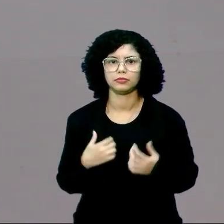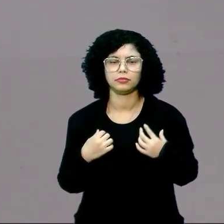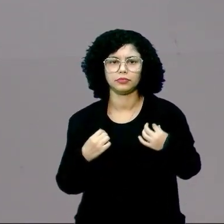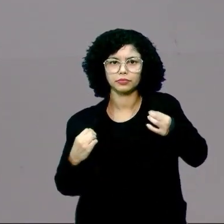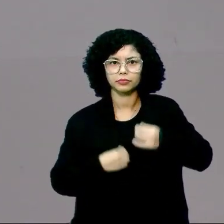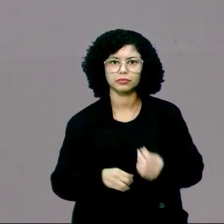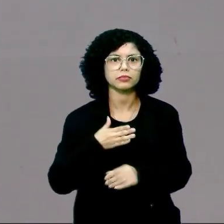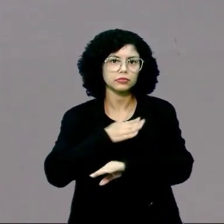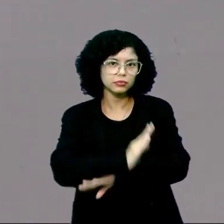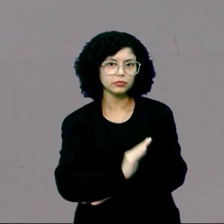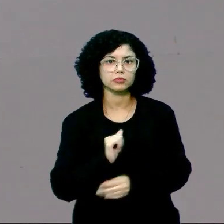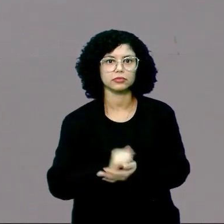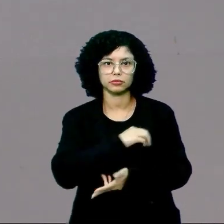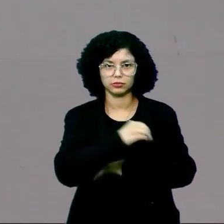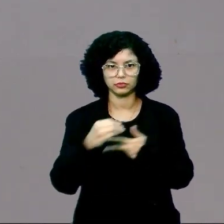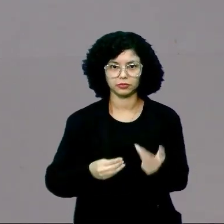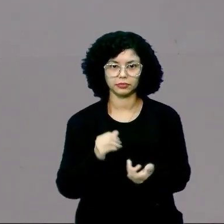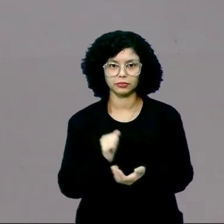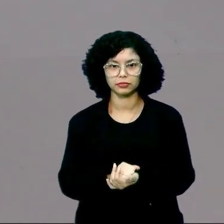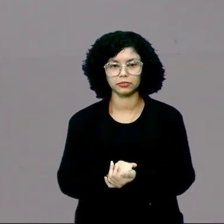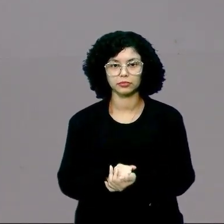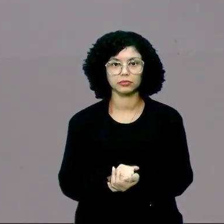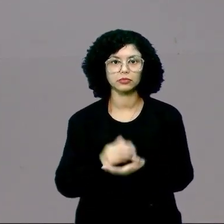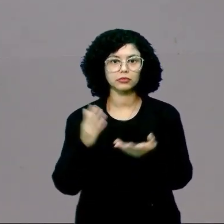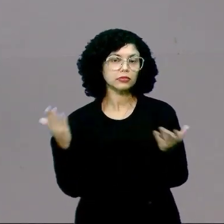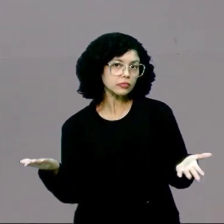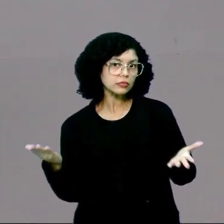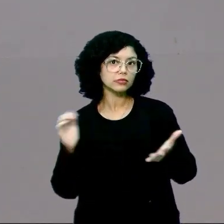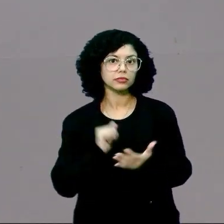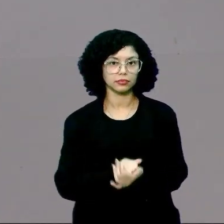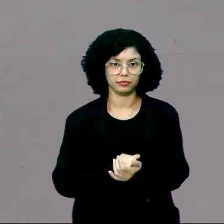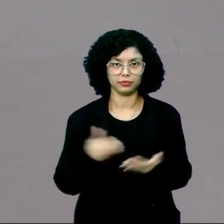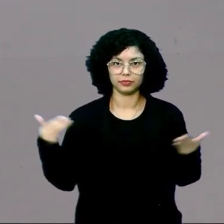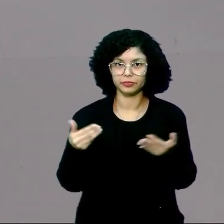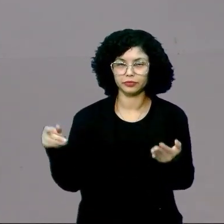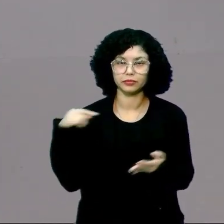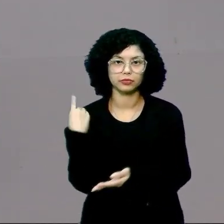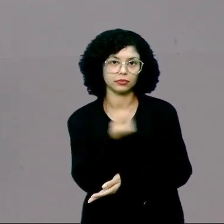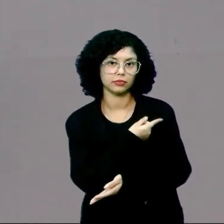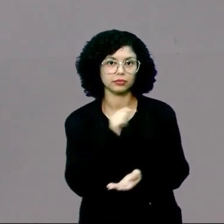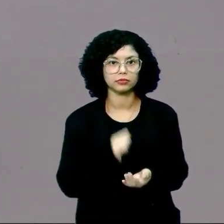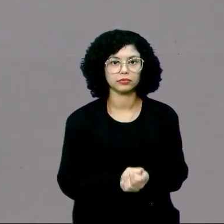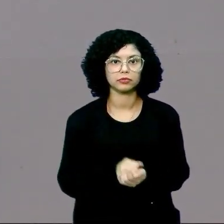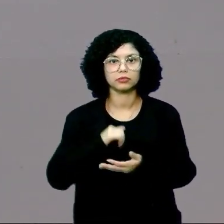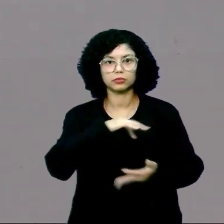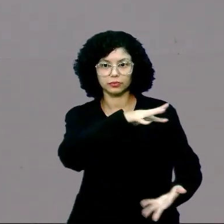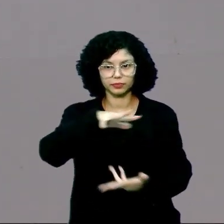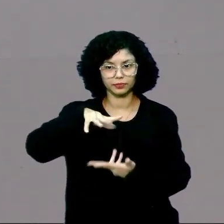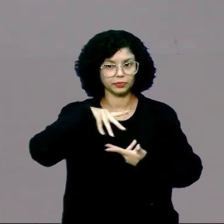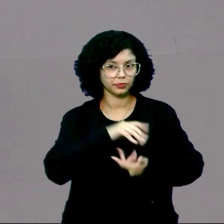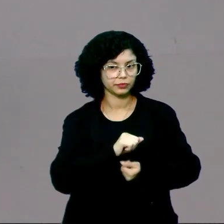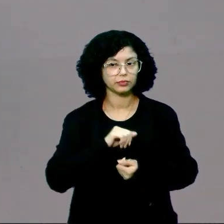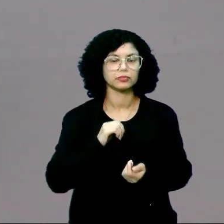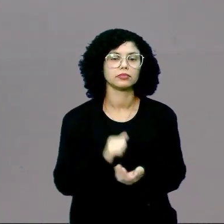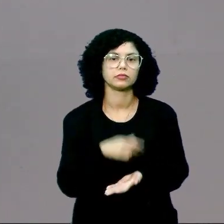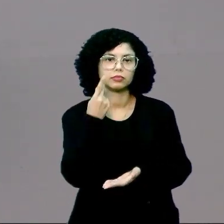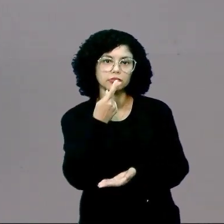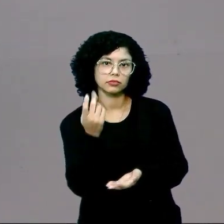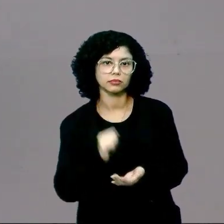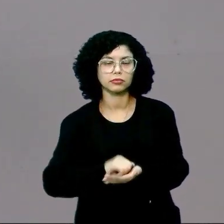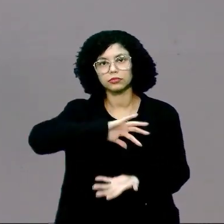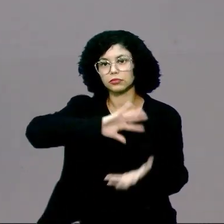vocês, que é passar no Enem. Então, galera, hoje nós estamos em um mundo, né, podemos